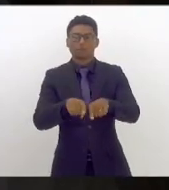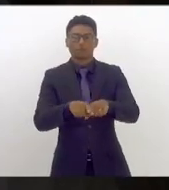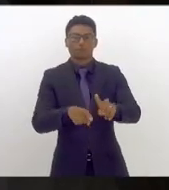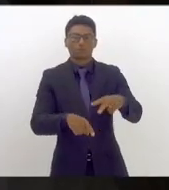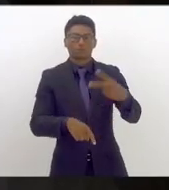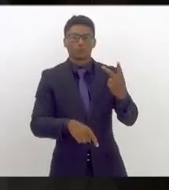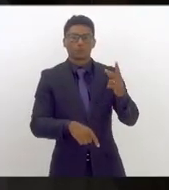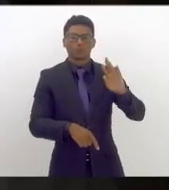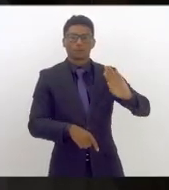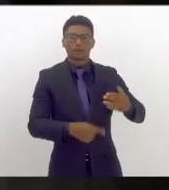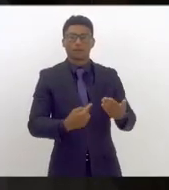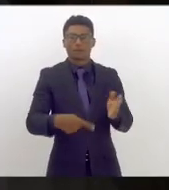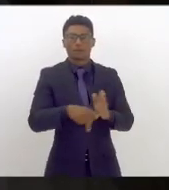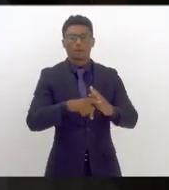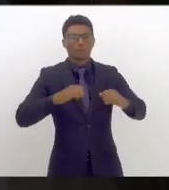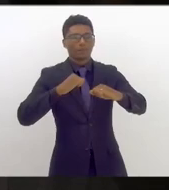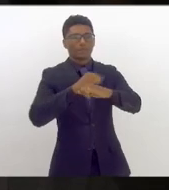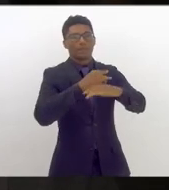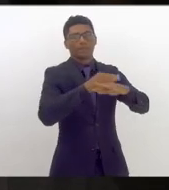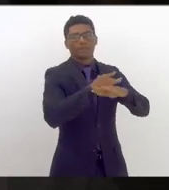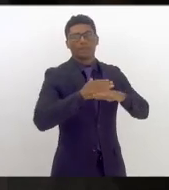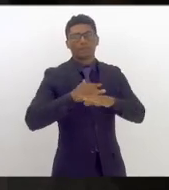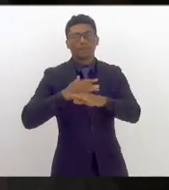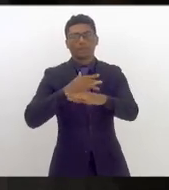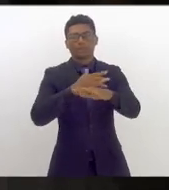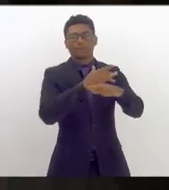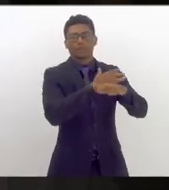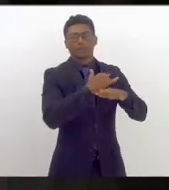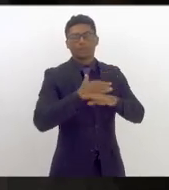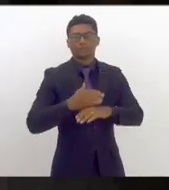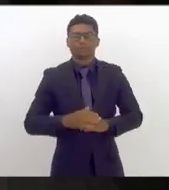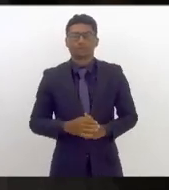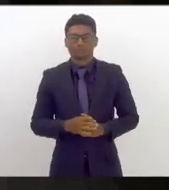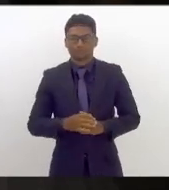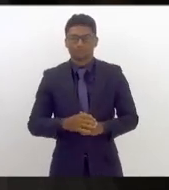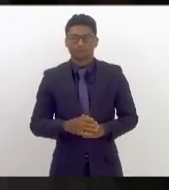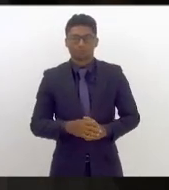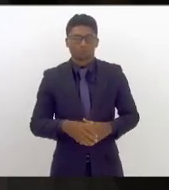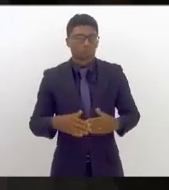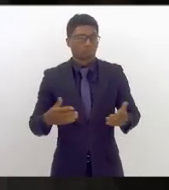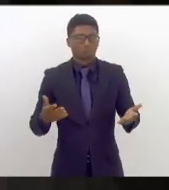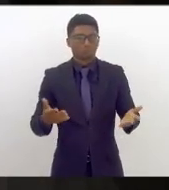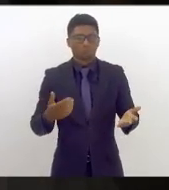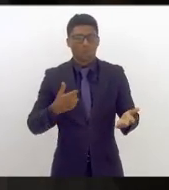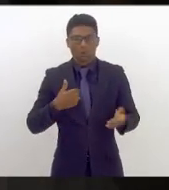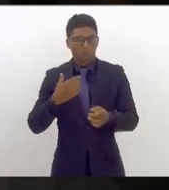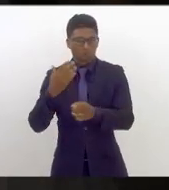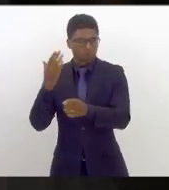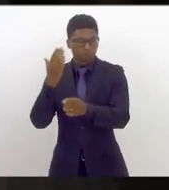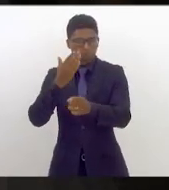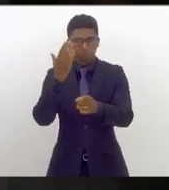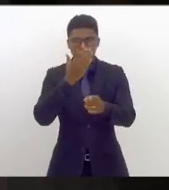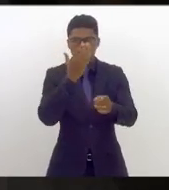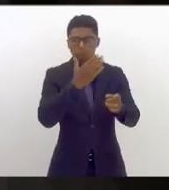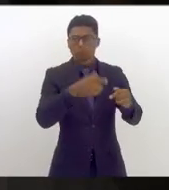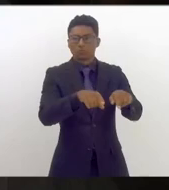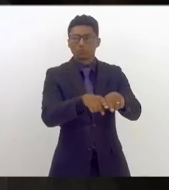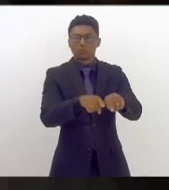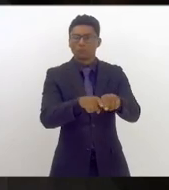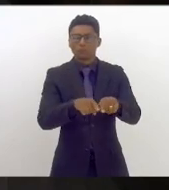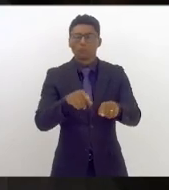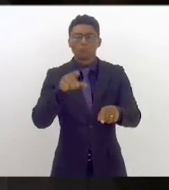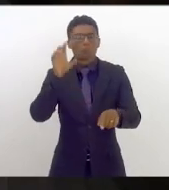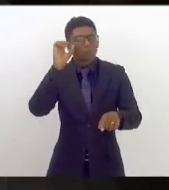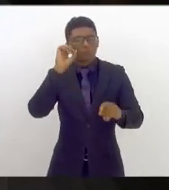dos municípios. Eu não vi, nem ouvi, o governador do